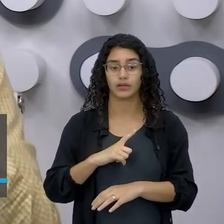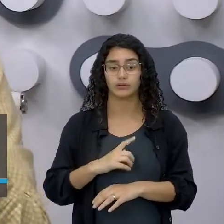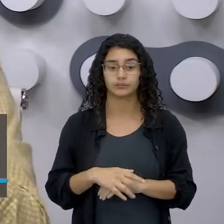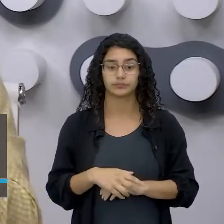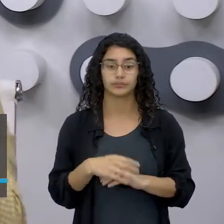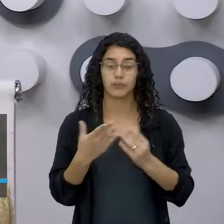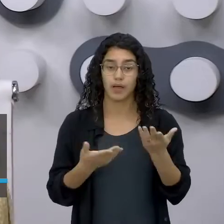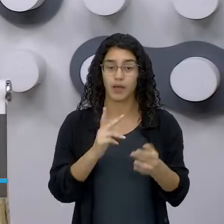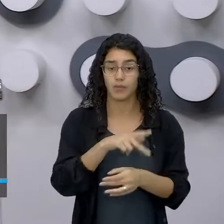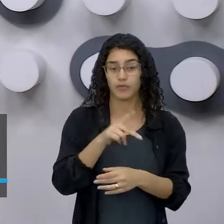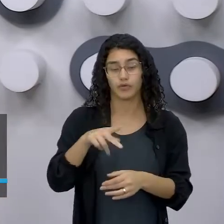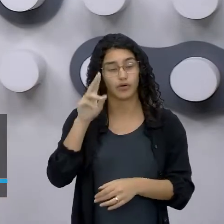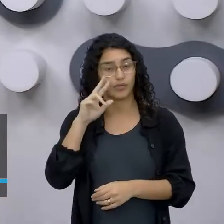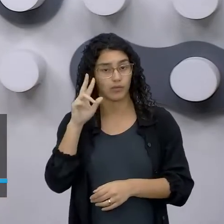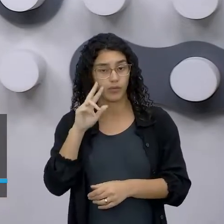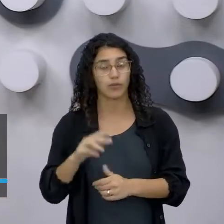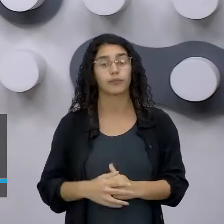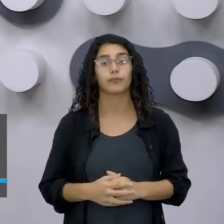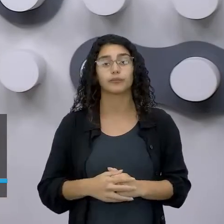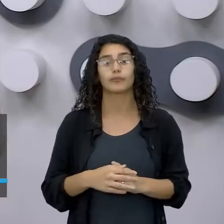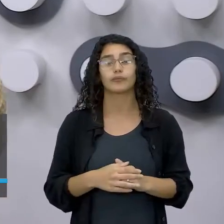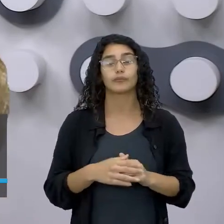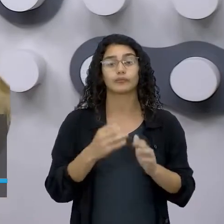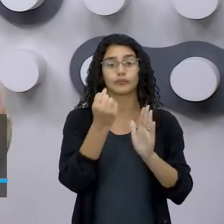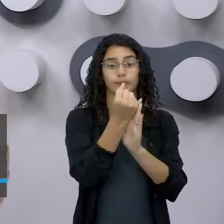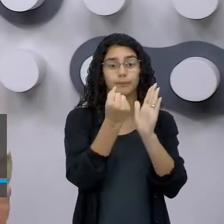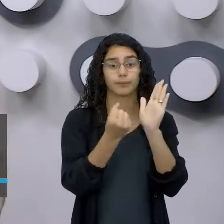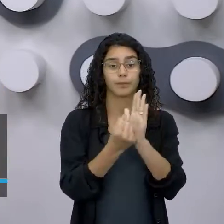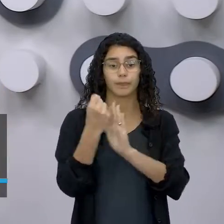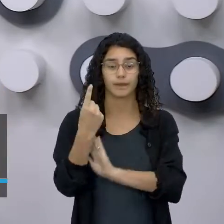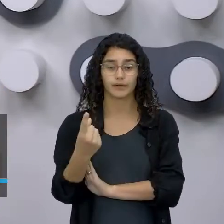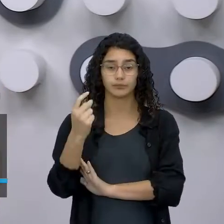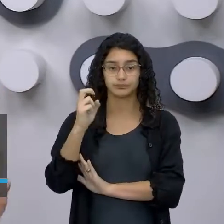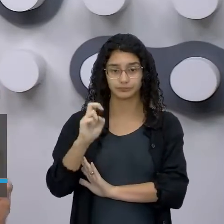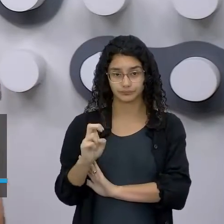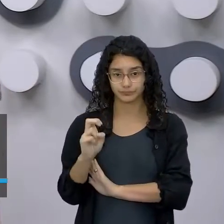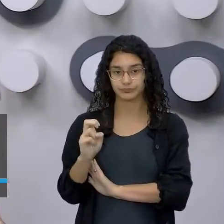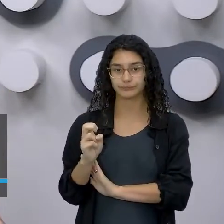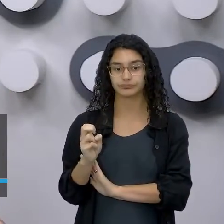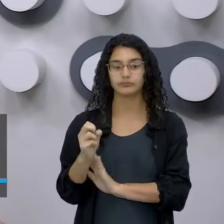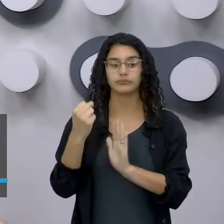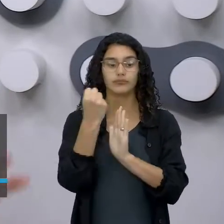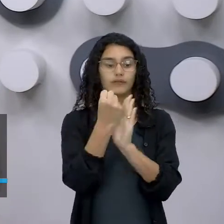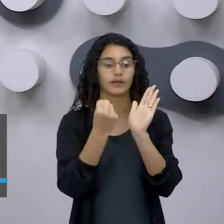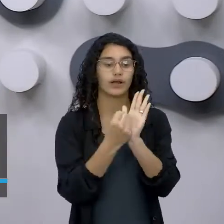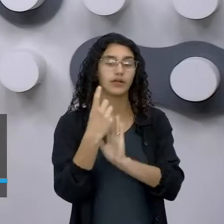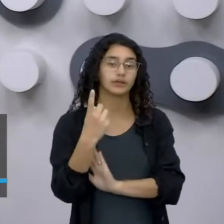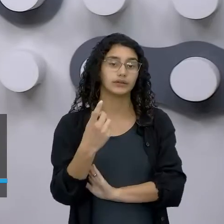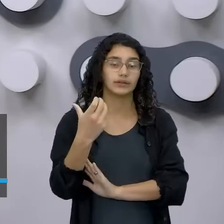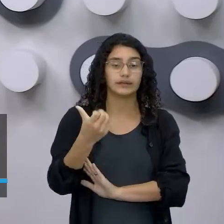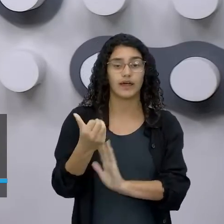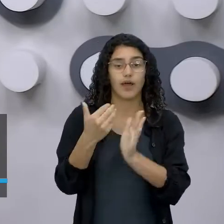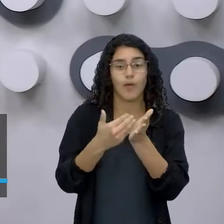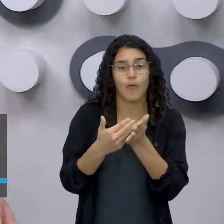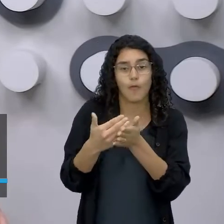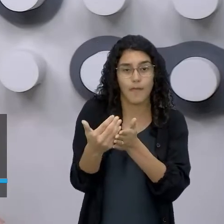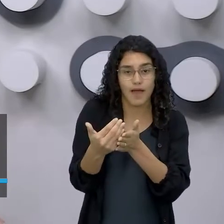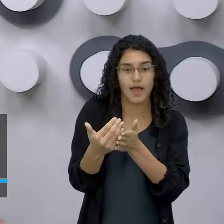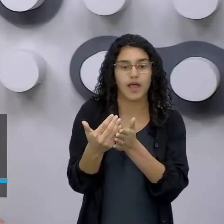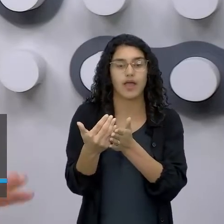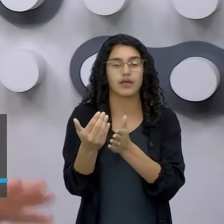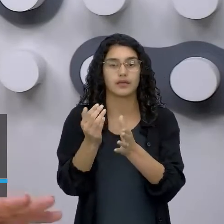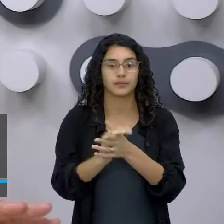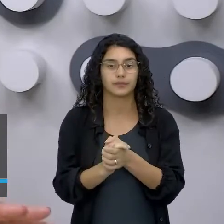como o professor lembrou, a partir do século XV, a partir do século XVI, começa um